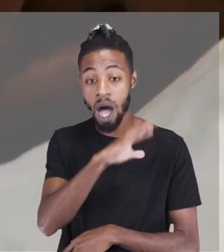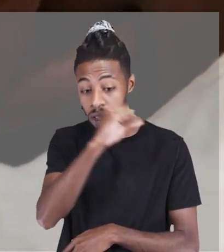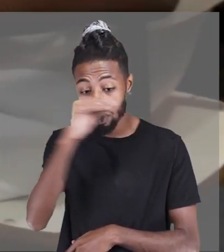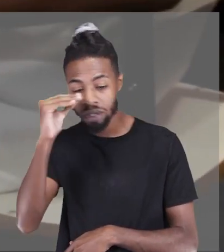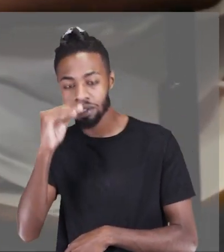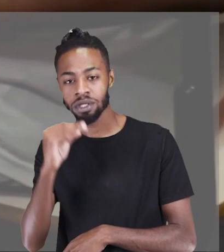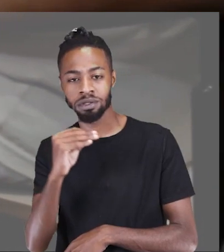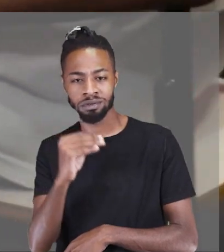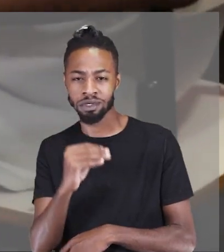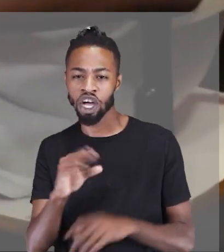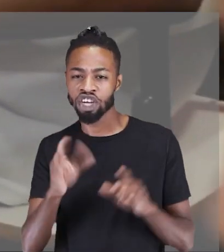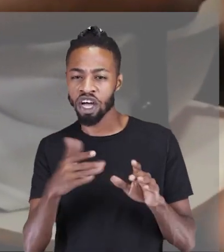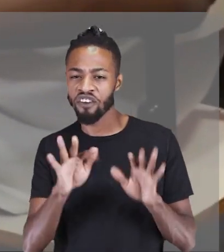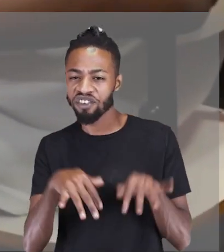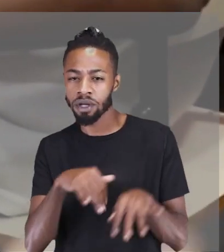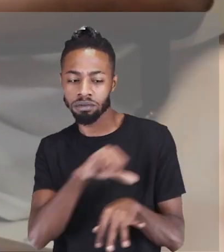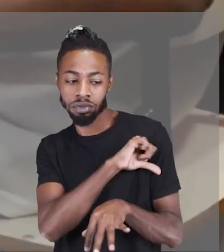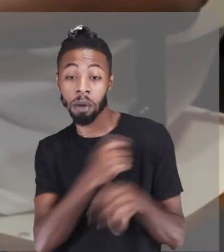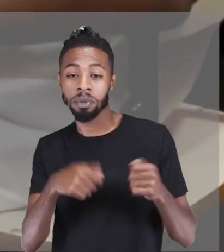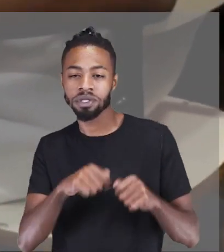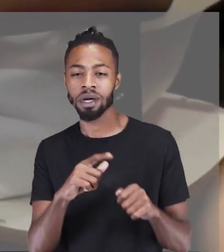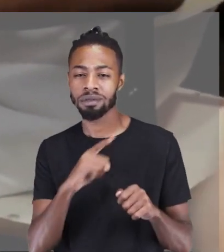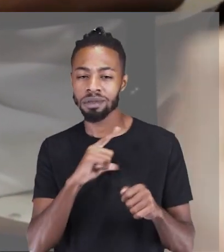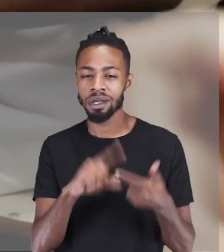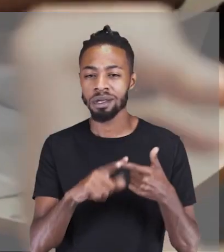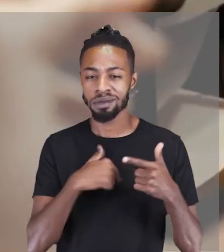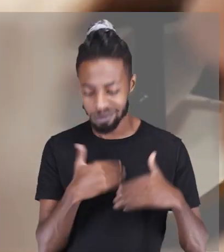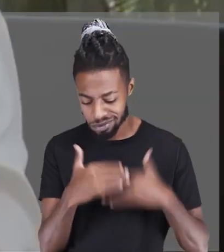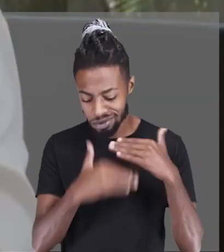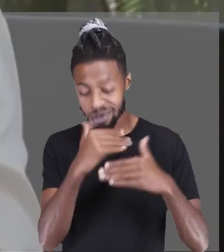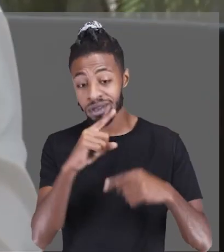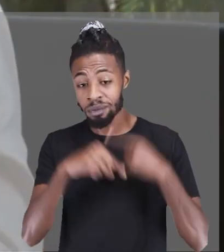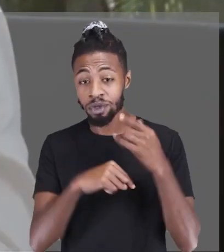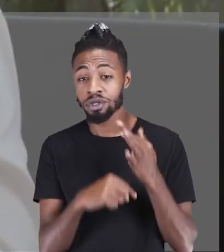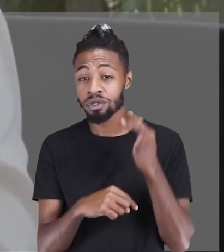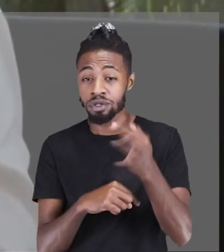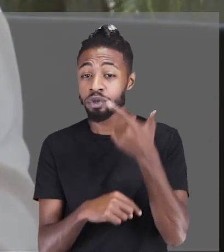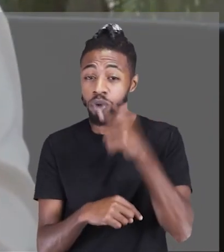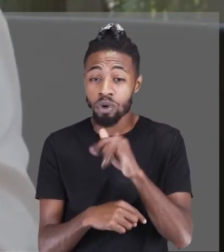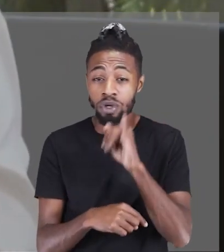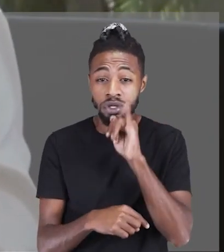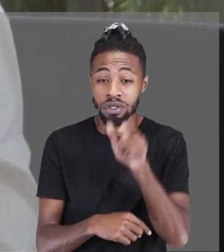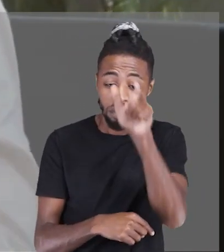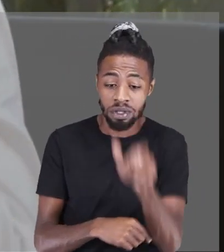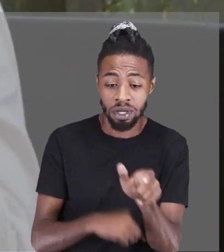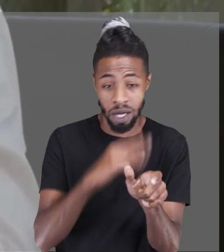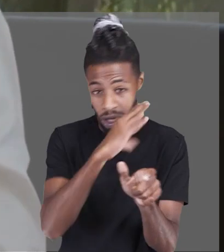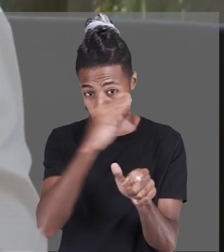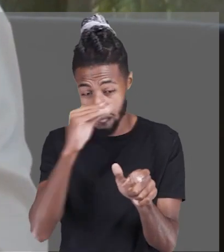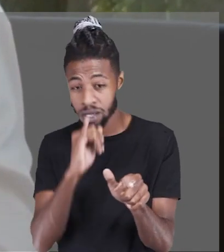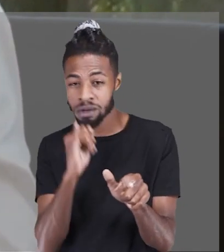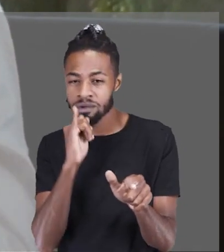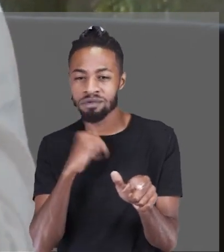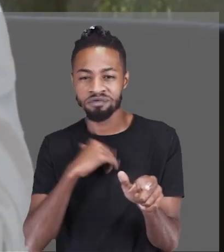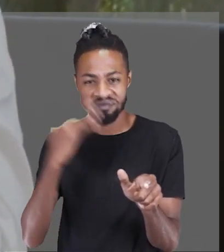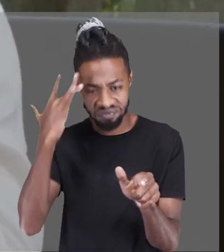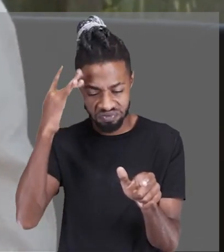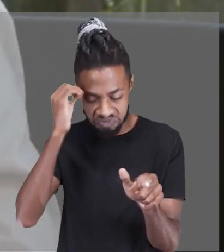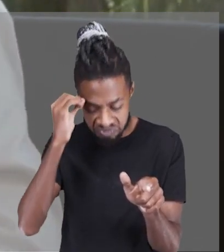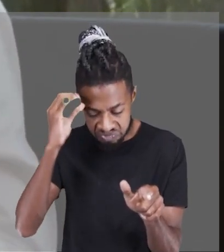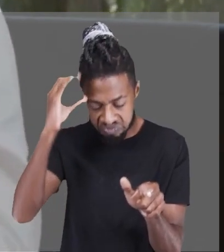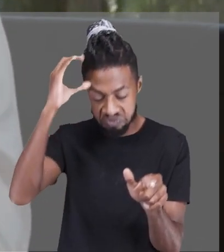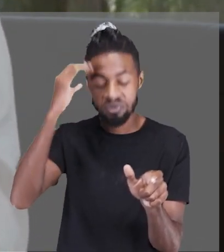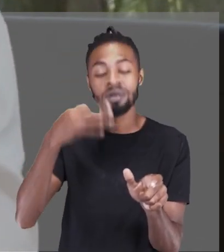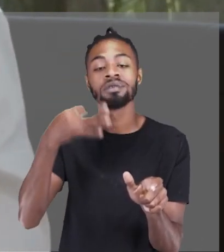o adolescente, nos anos finais, precisa ter, desenvolver, para que ele possa ter, esse adolescente,